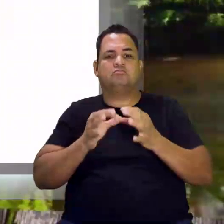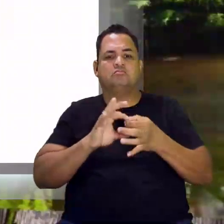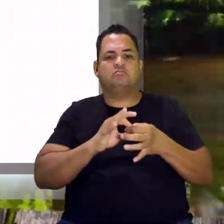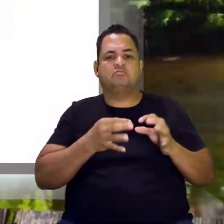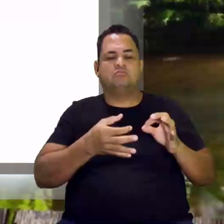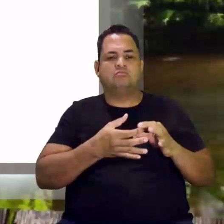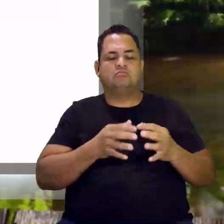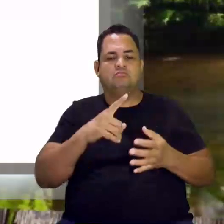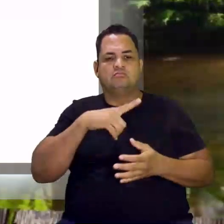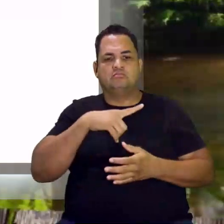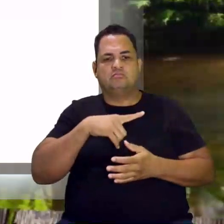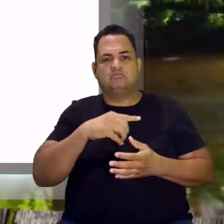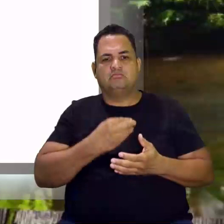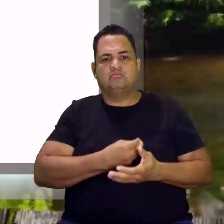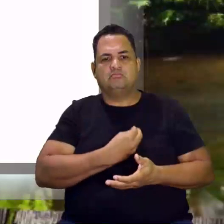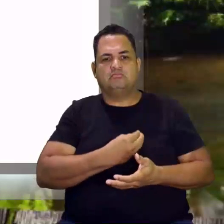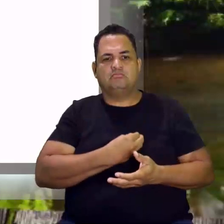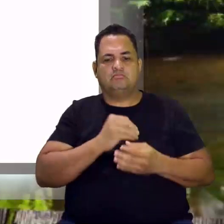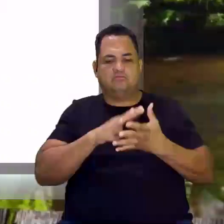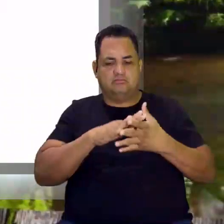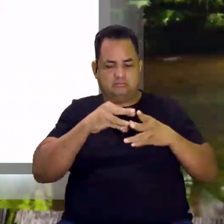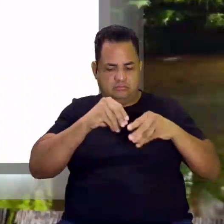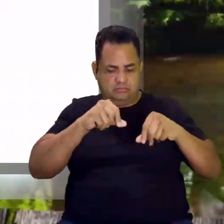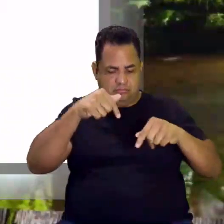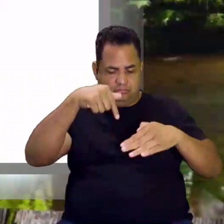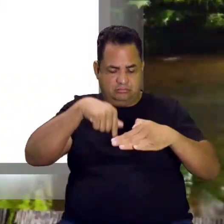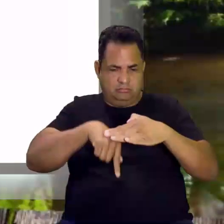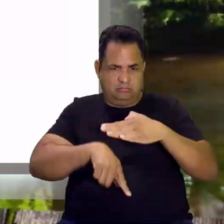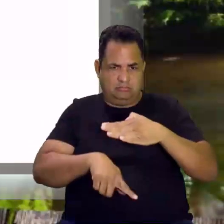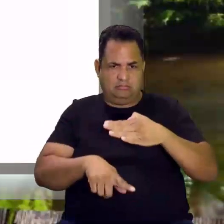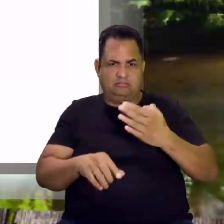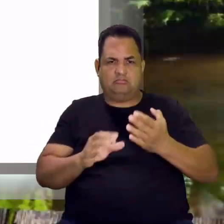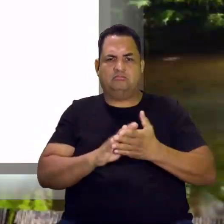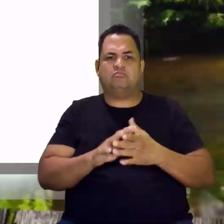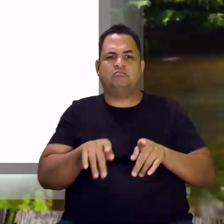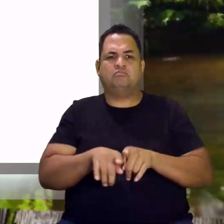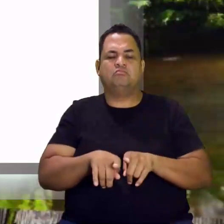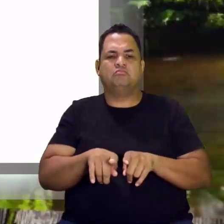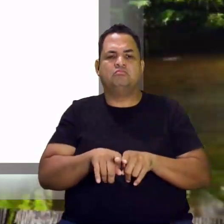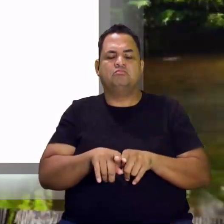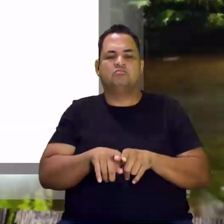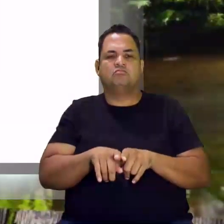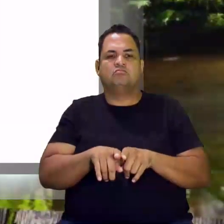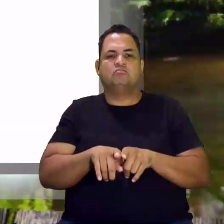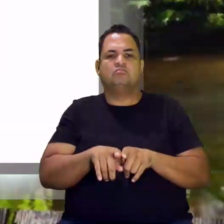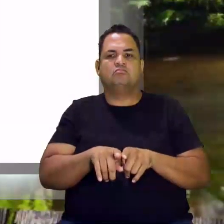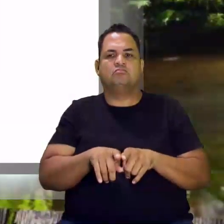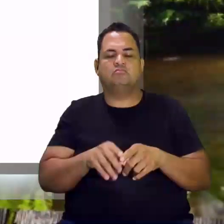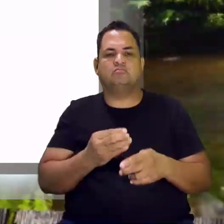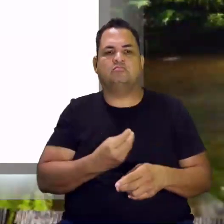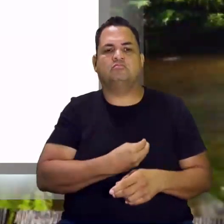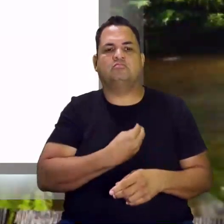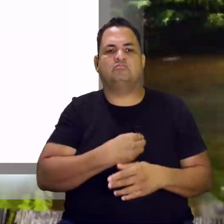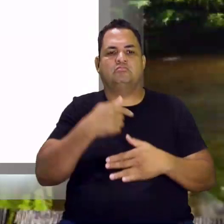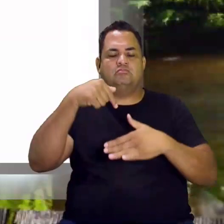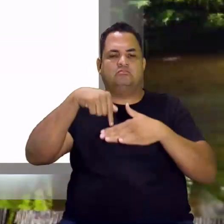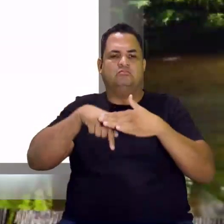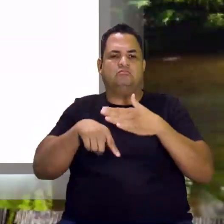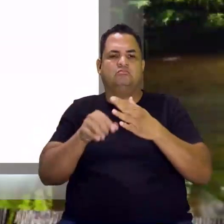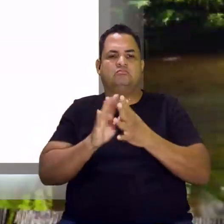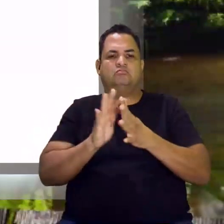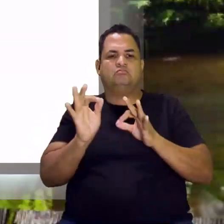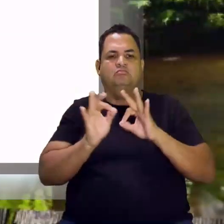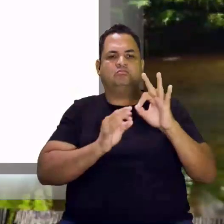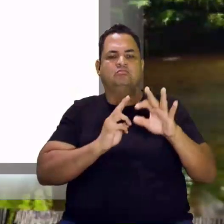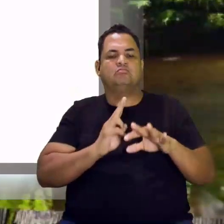tá? Existe vida no solo, abaixo do solo. E essa vida abaixo do solo é que